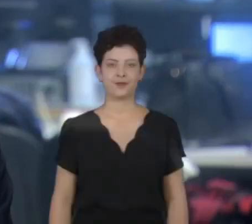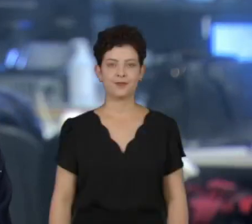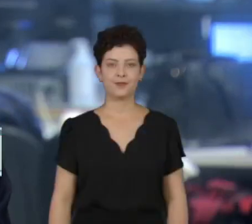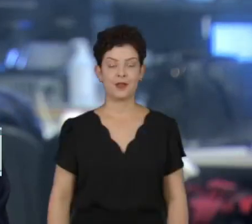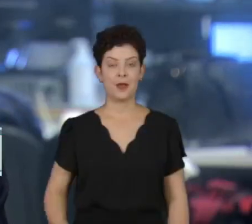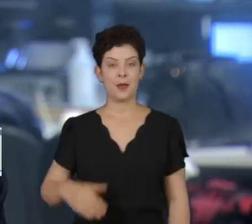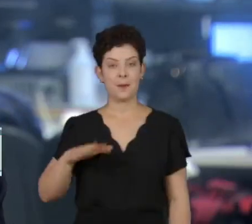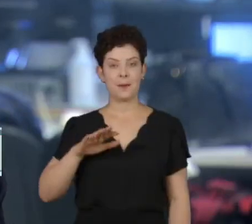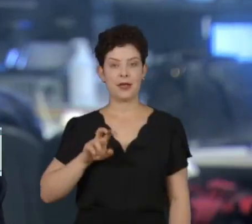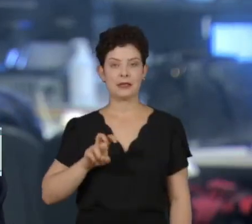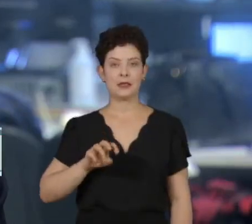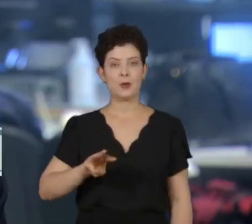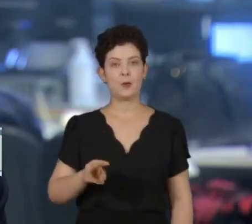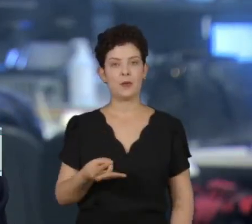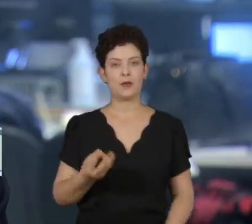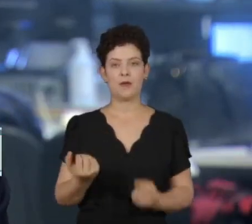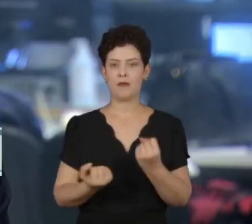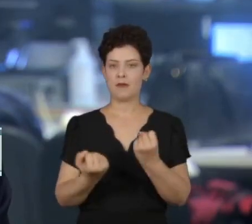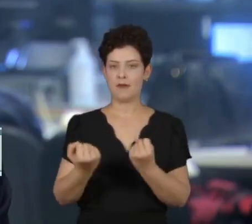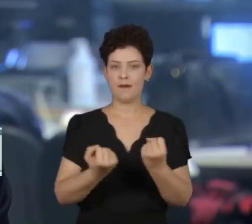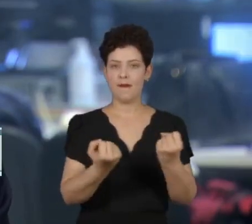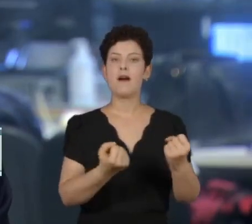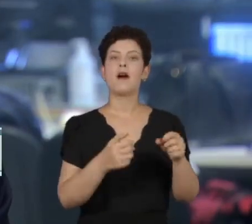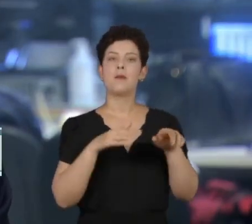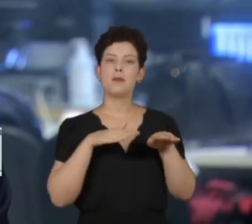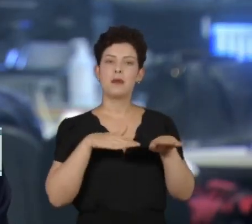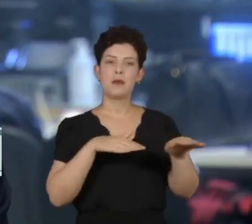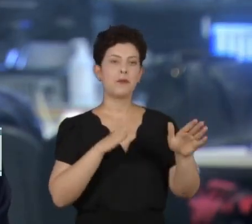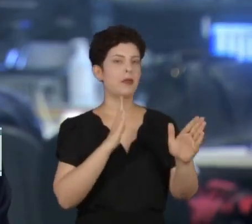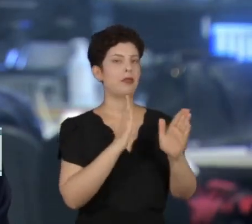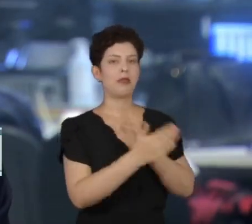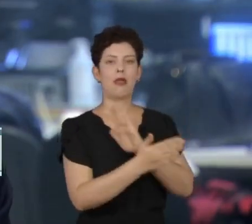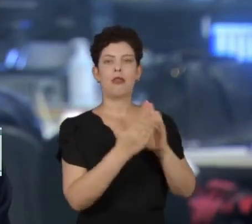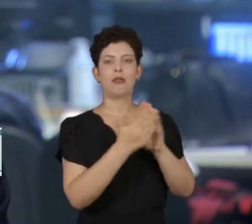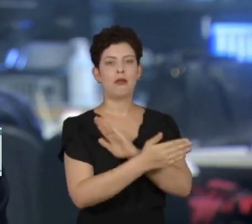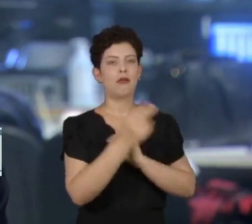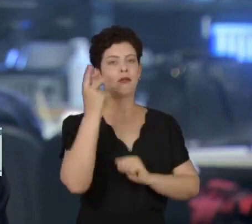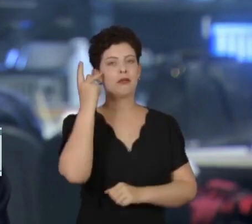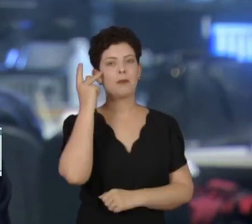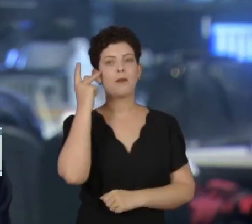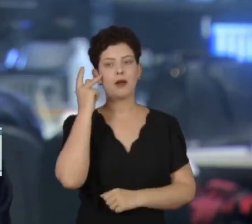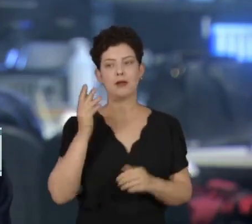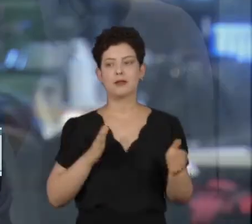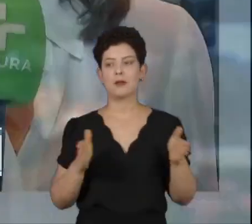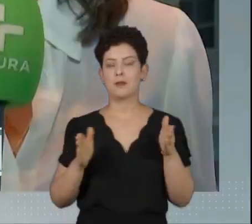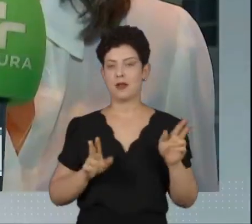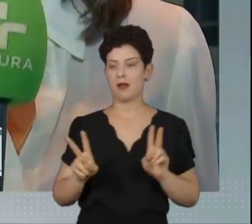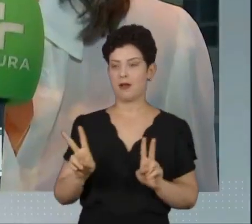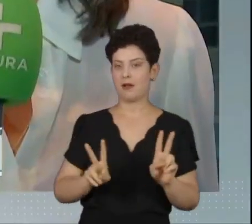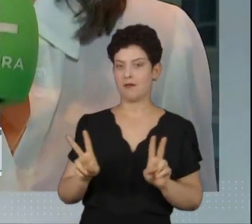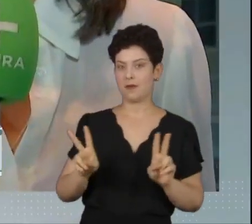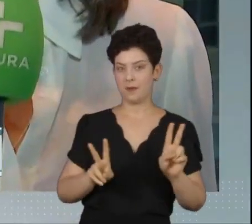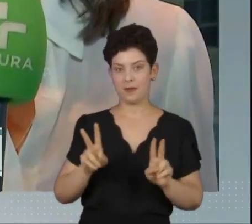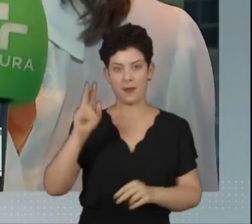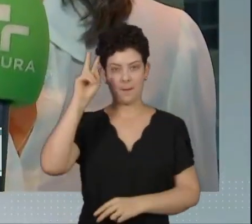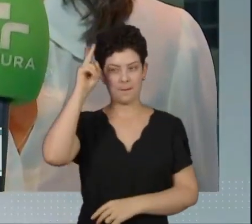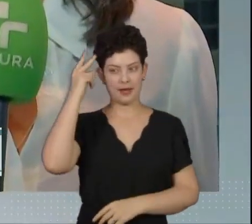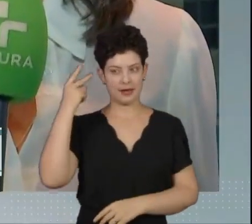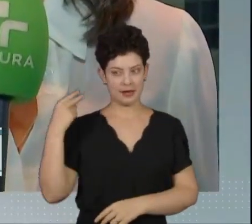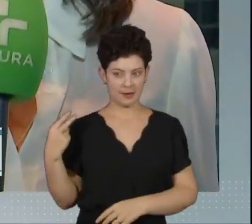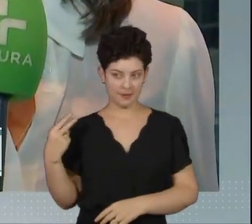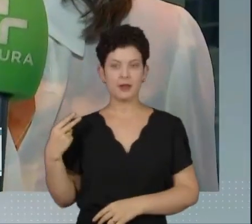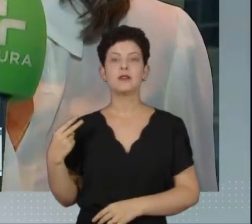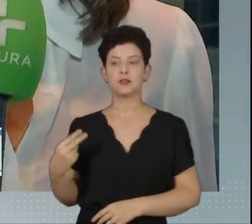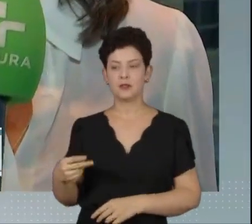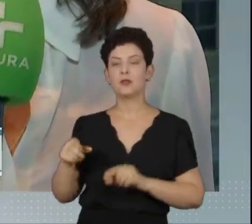Mais de 5 milhões de veículos devem deixar a cidade de São Paulo nesse período de carnaval. A repórter Maria Manso conta como está a situação